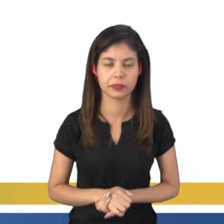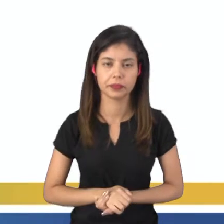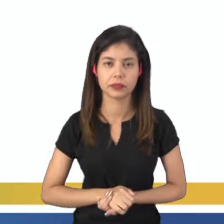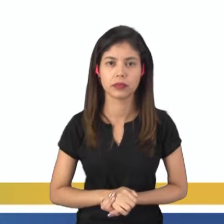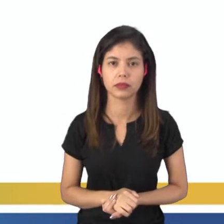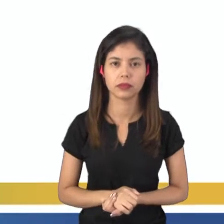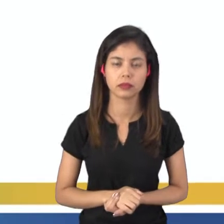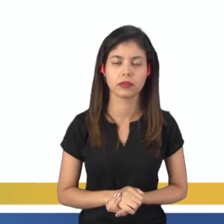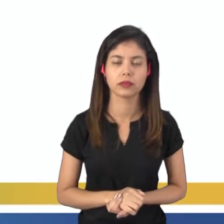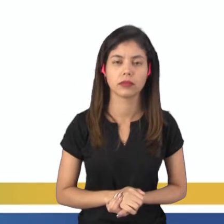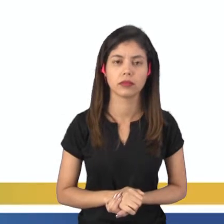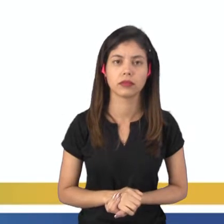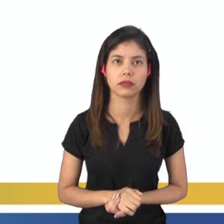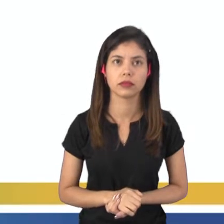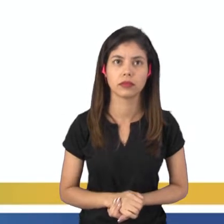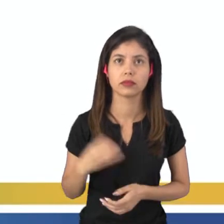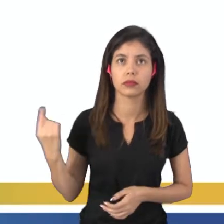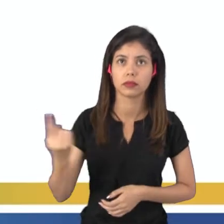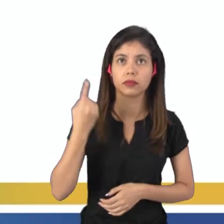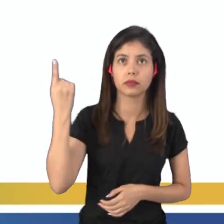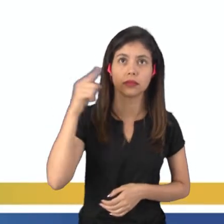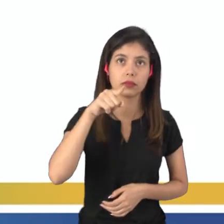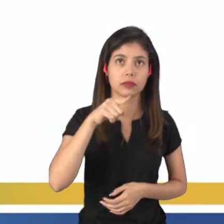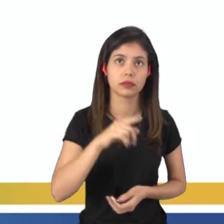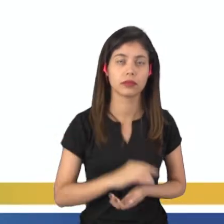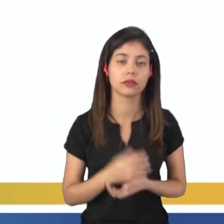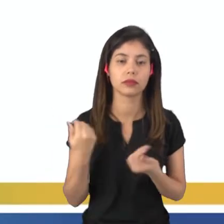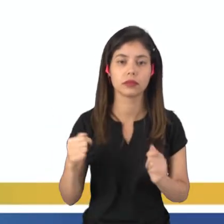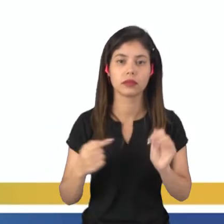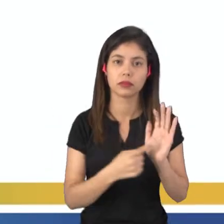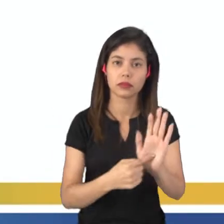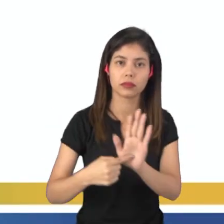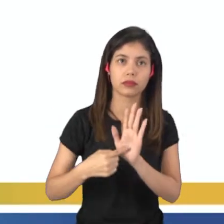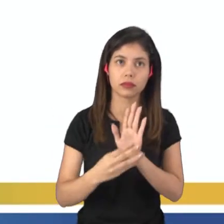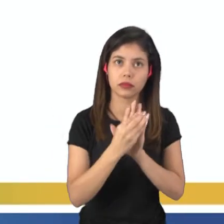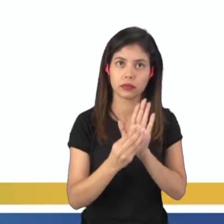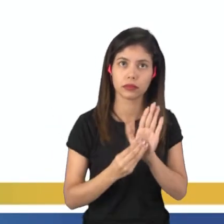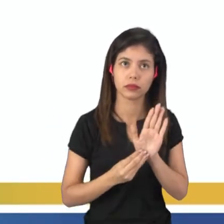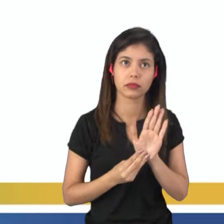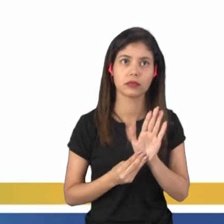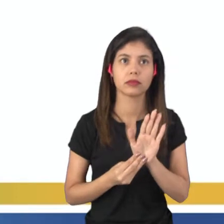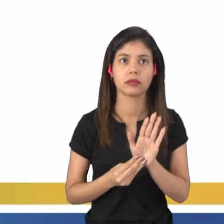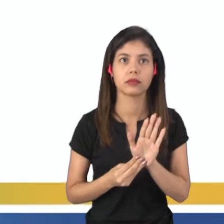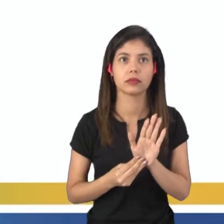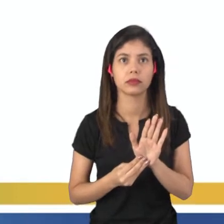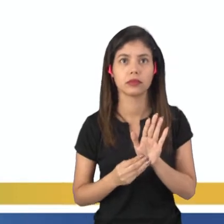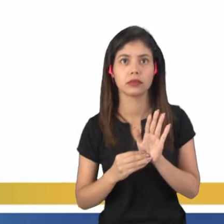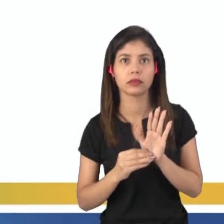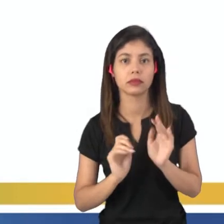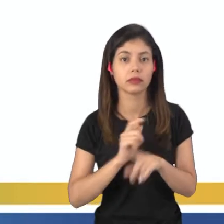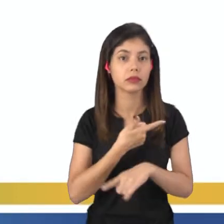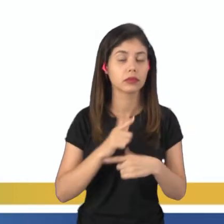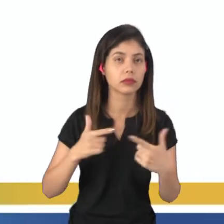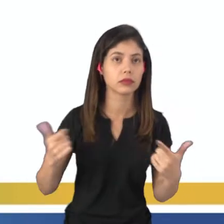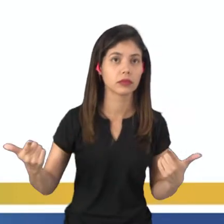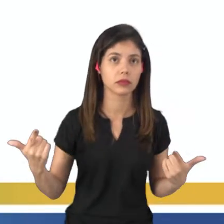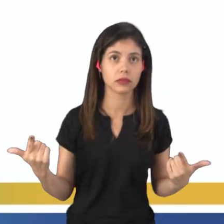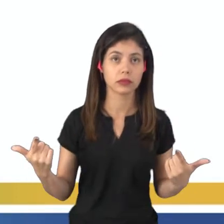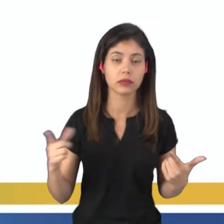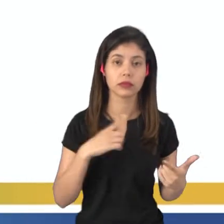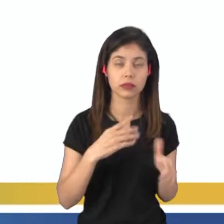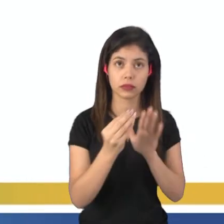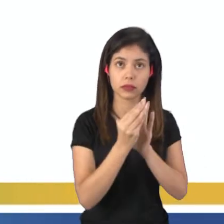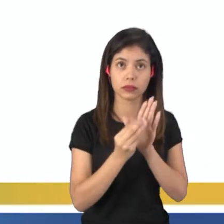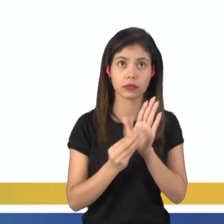Então, a altura é essa, né, que deve ser proporcional ao dado envolvido, né? Isto é, quanto maior a frequência do